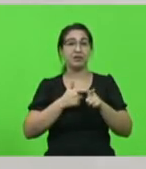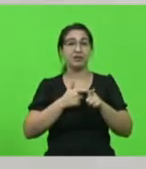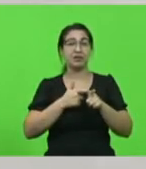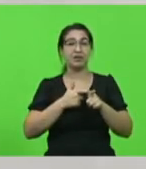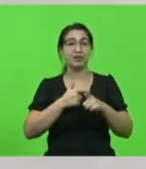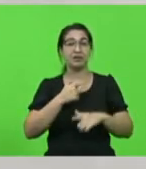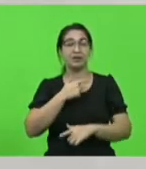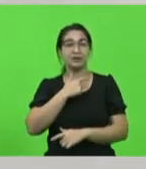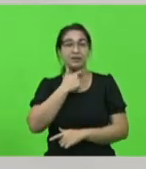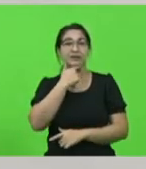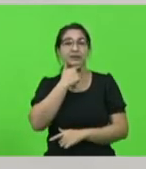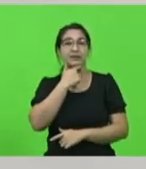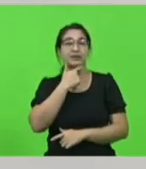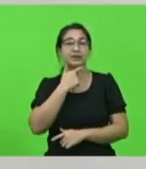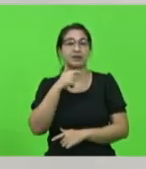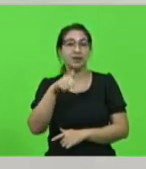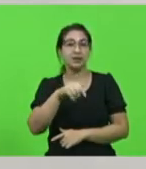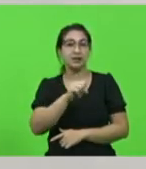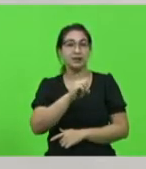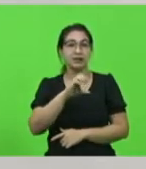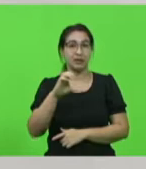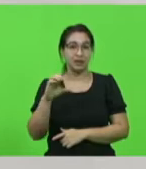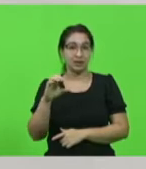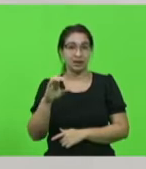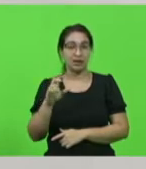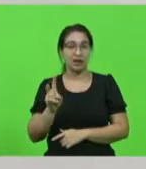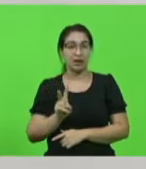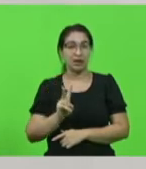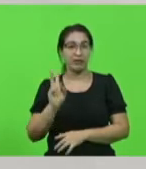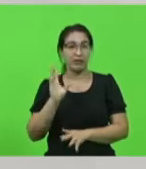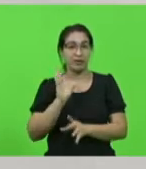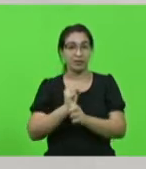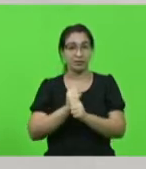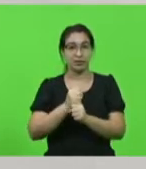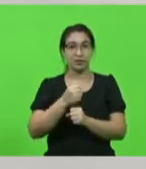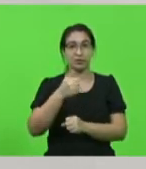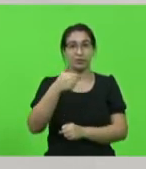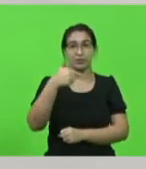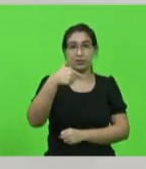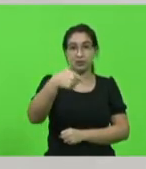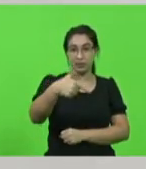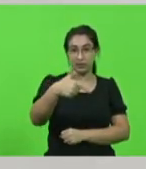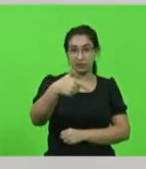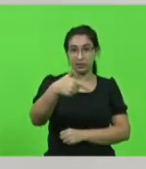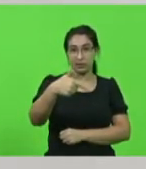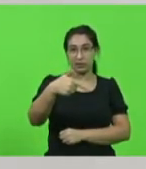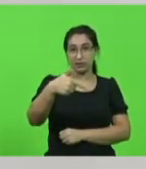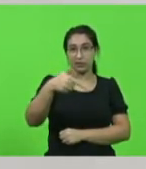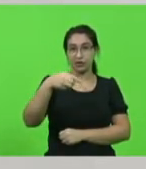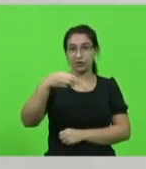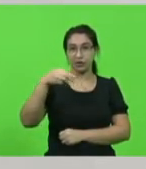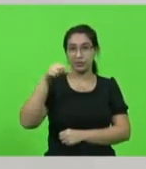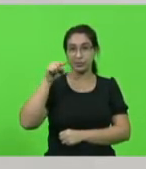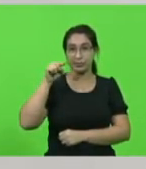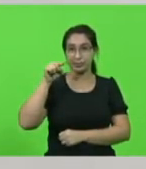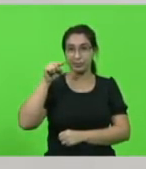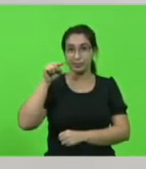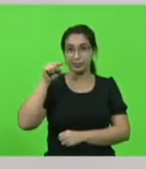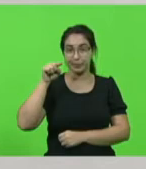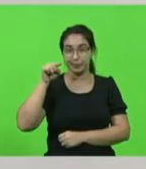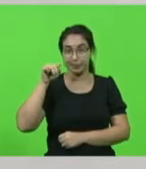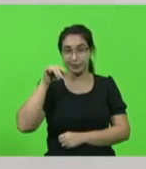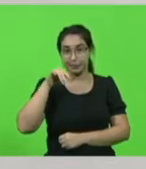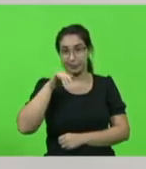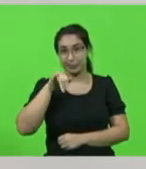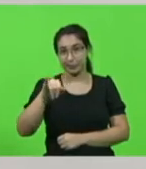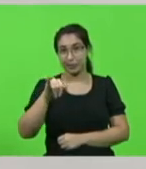para Santa Catarina um valor de 7 milhões e 200